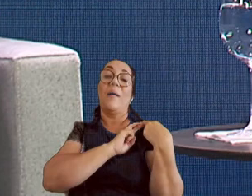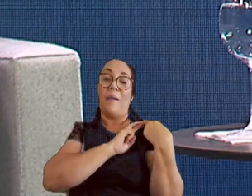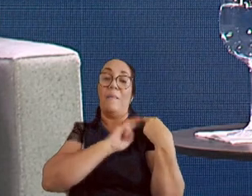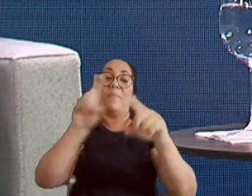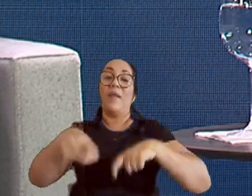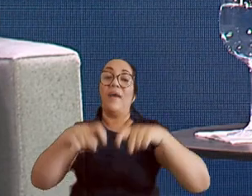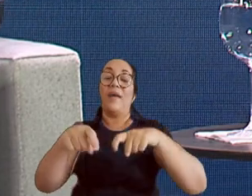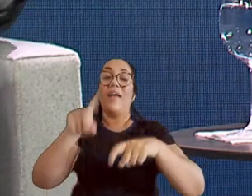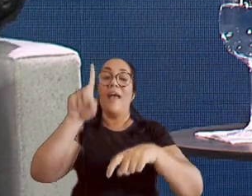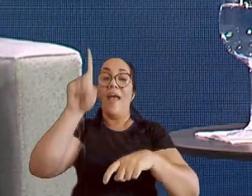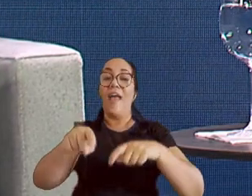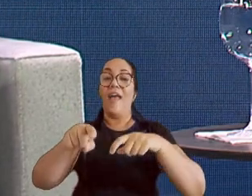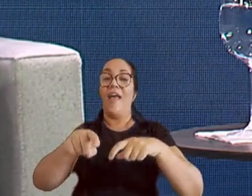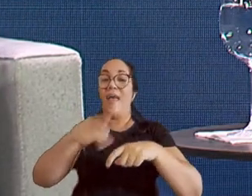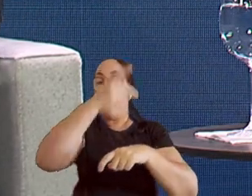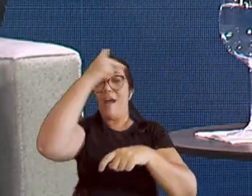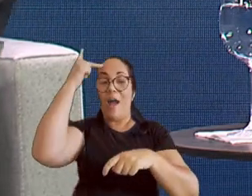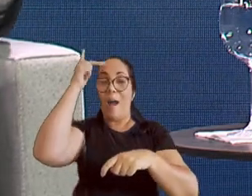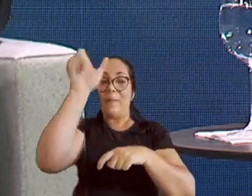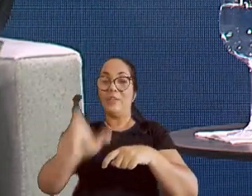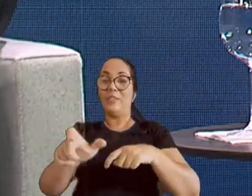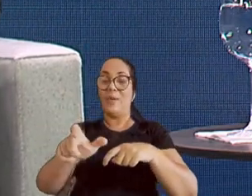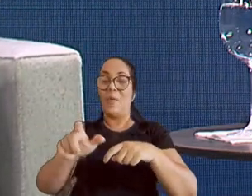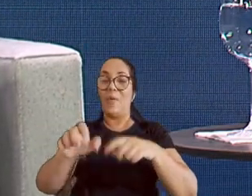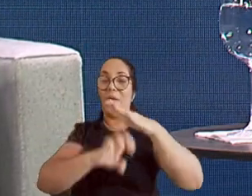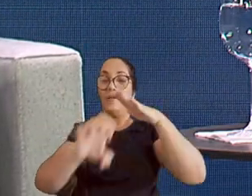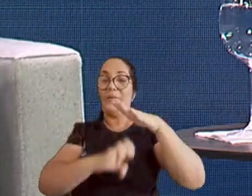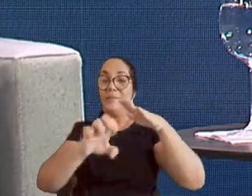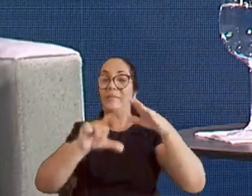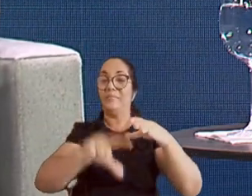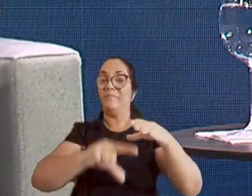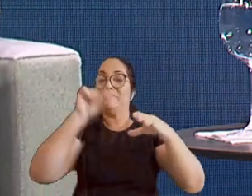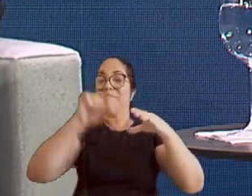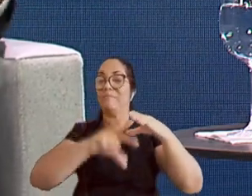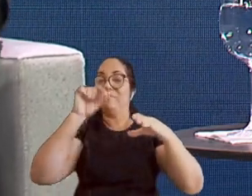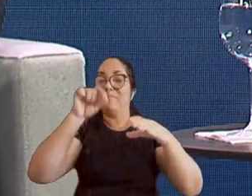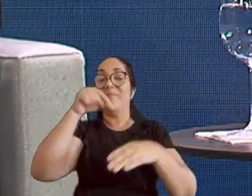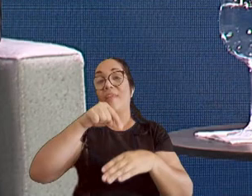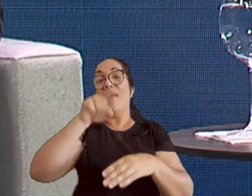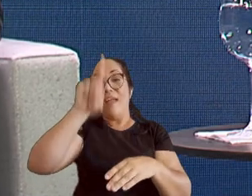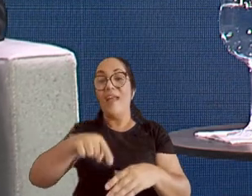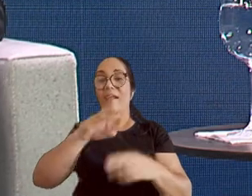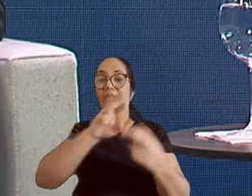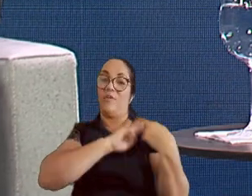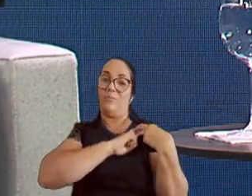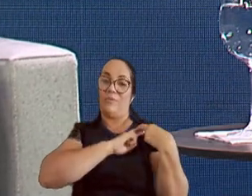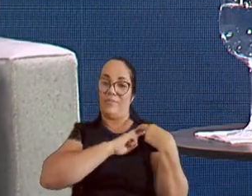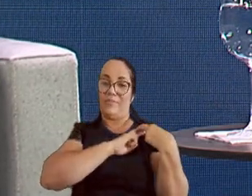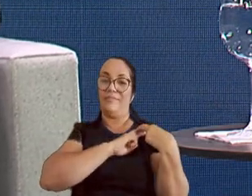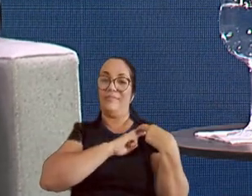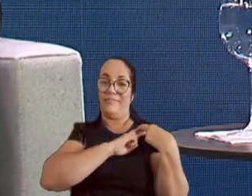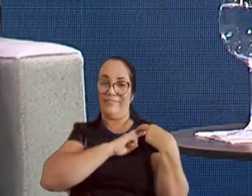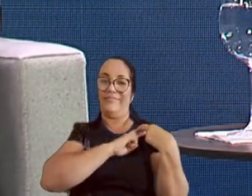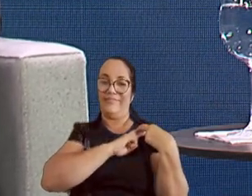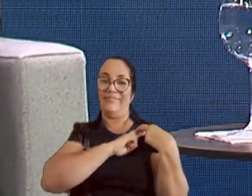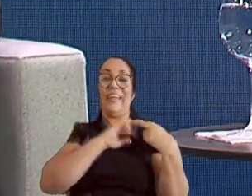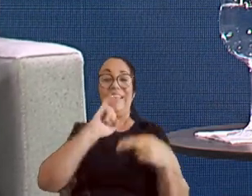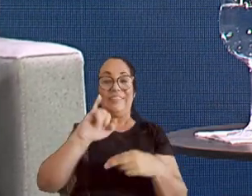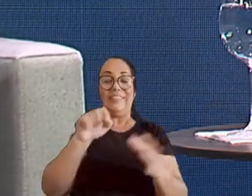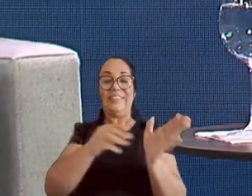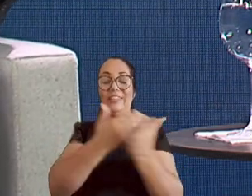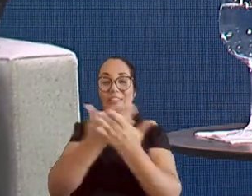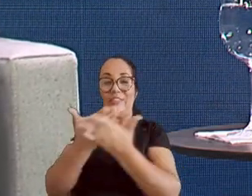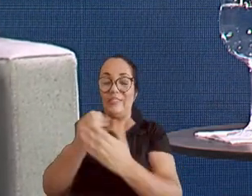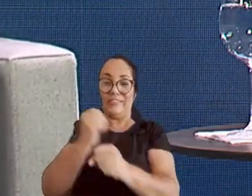tem uma dinâmica que mudado radicalmente não só para o lago mas acho que principalmente pro água nas últimas décadas Então esse é o cara que tá lá na ponta